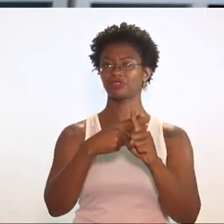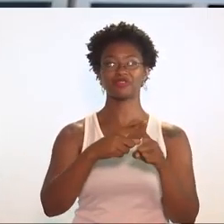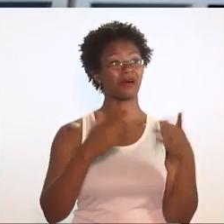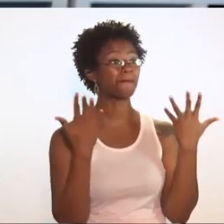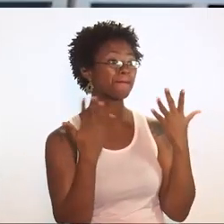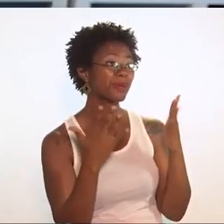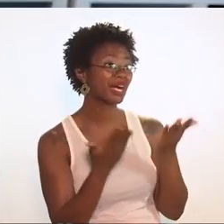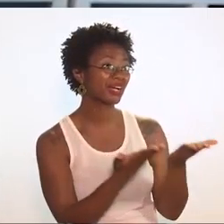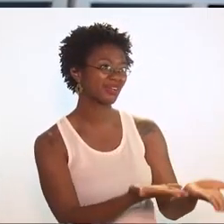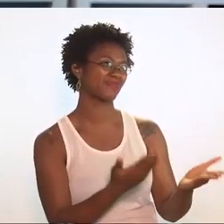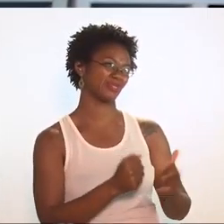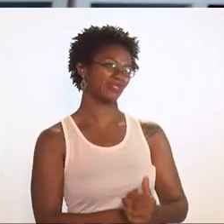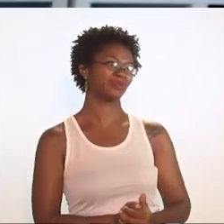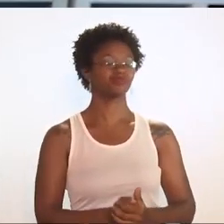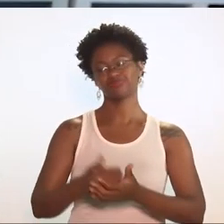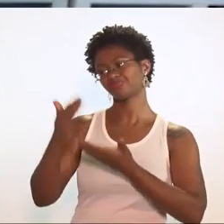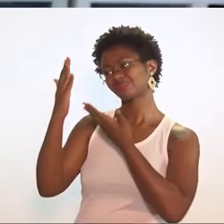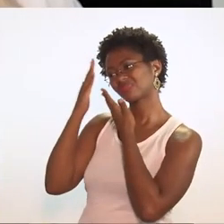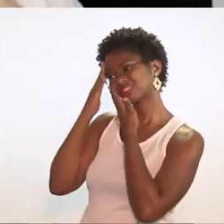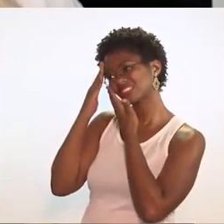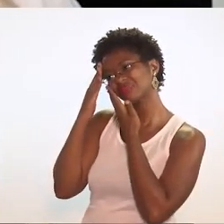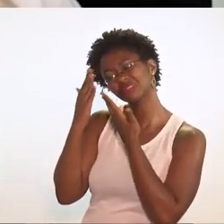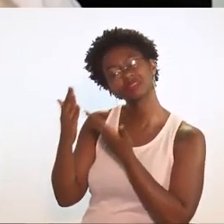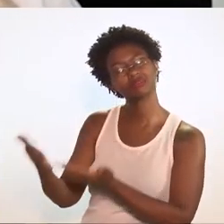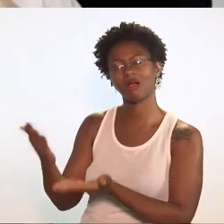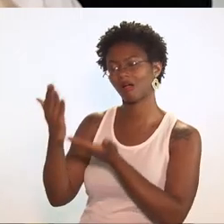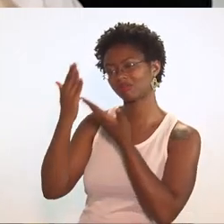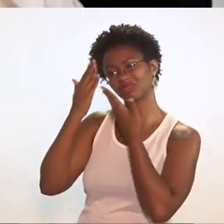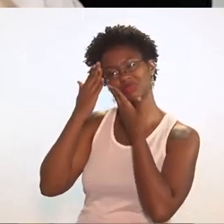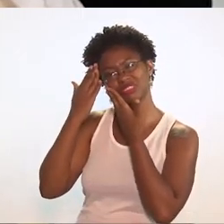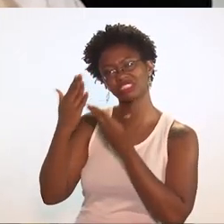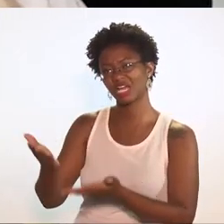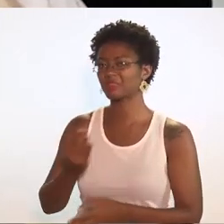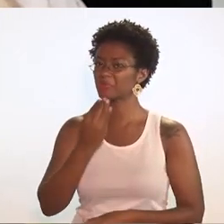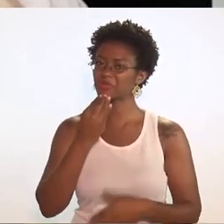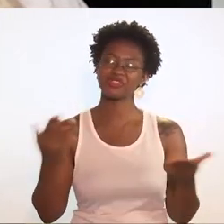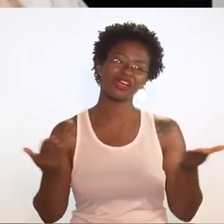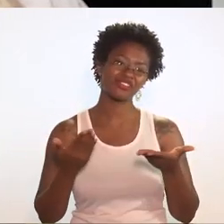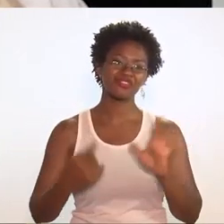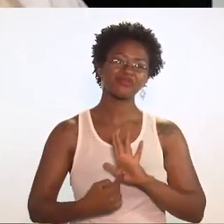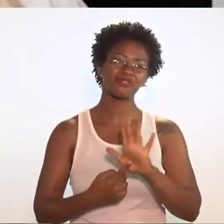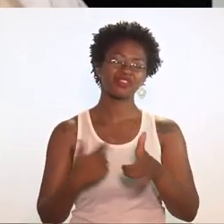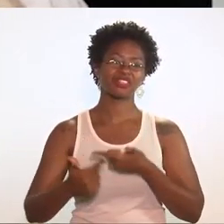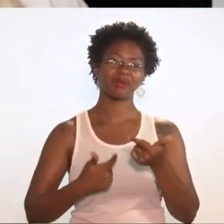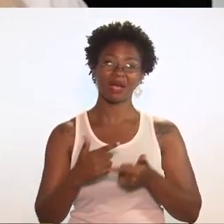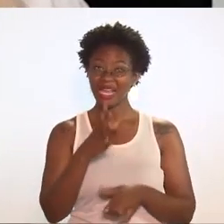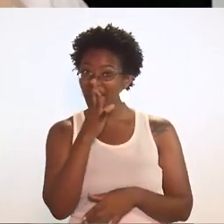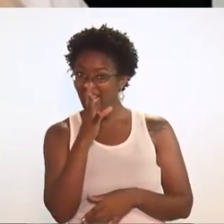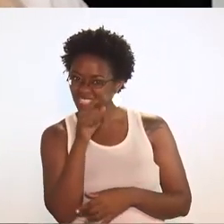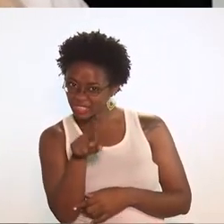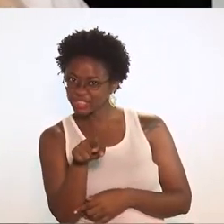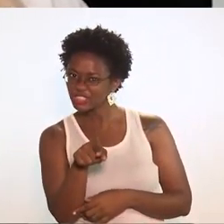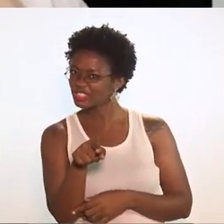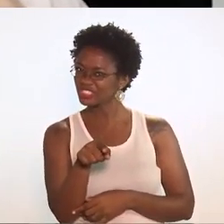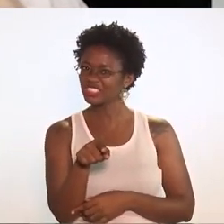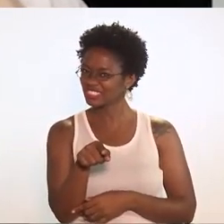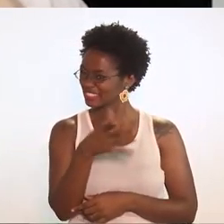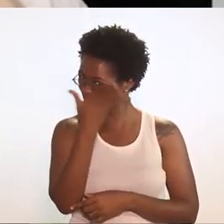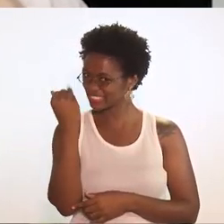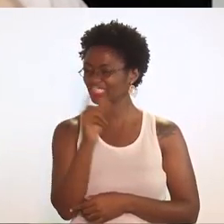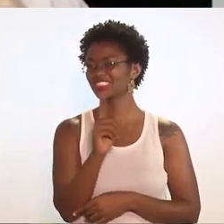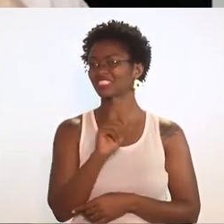saúde quanto de política. E, no entanto, a gente vê que essas organizações da base, organizações do povo, organizações